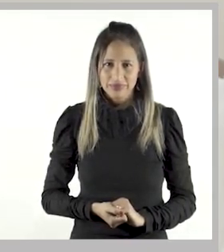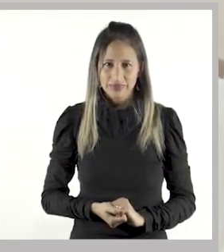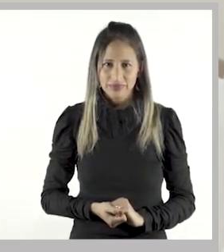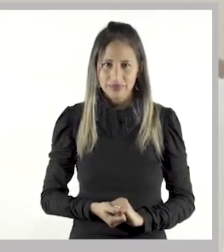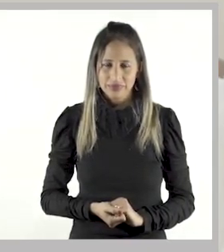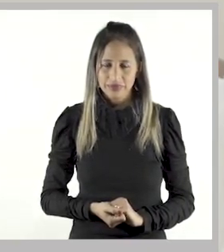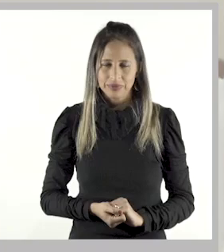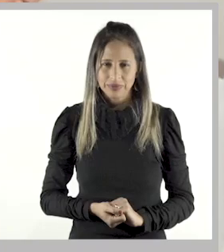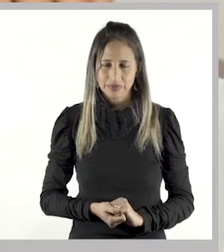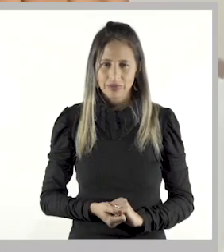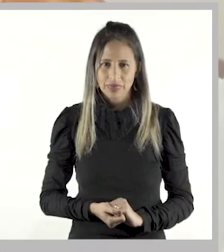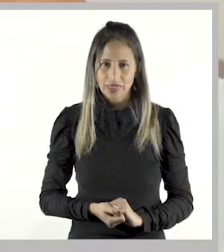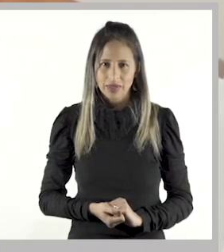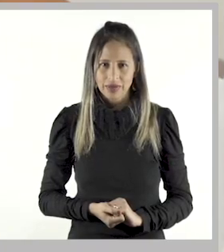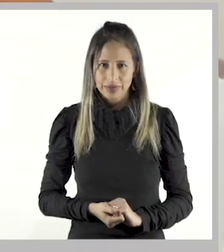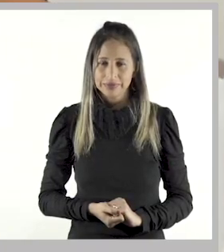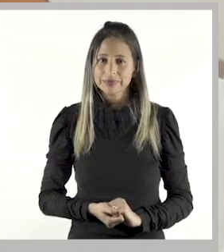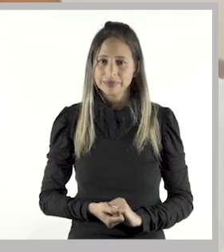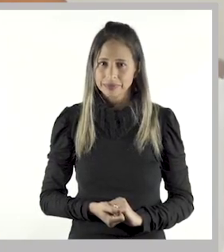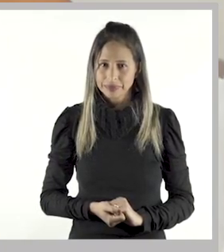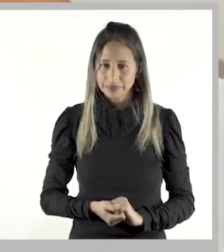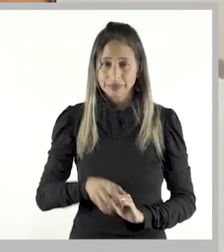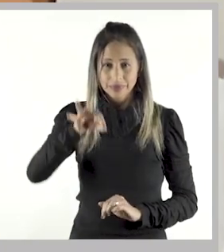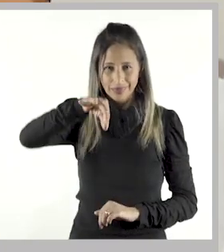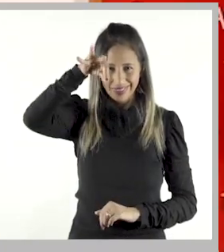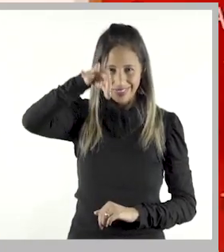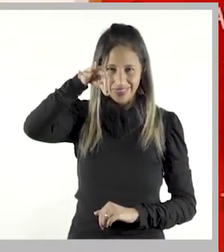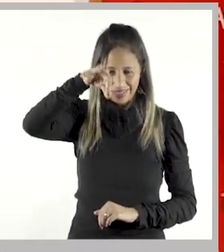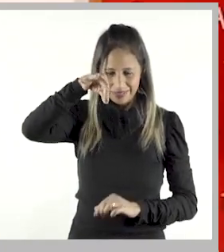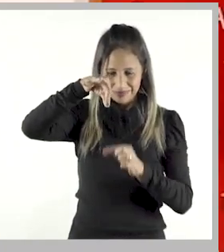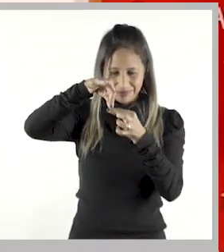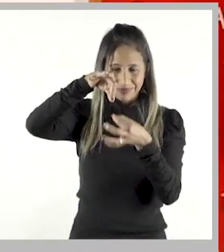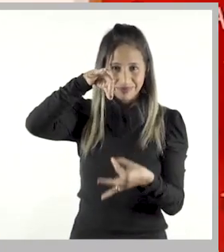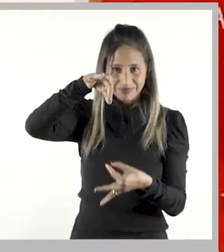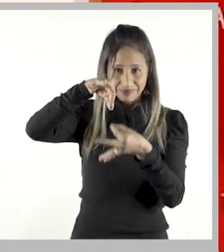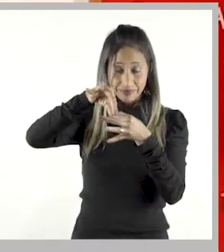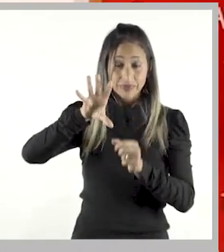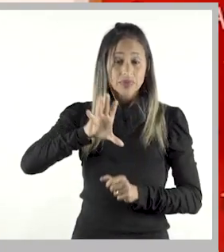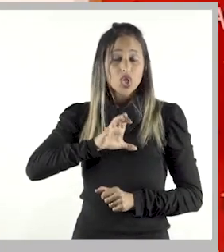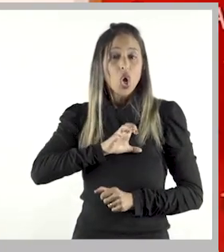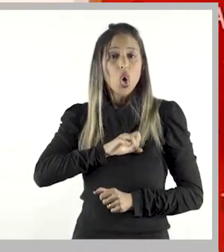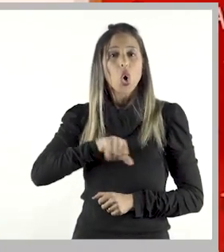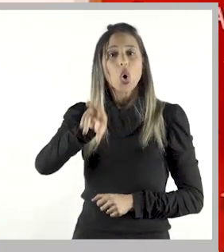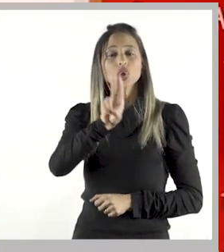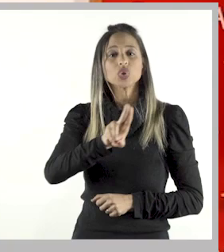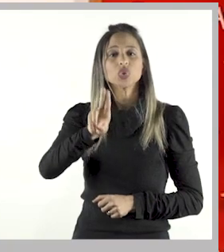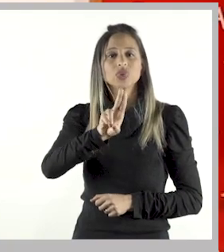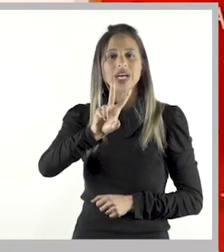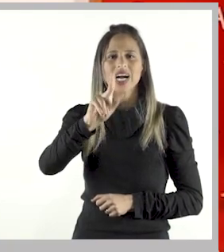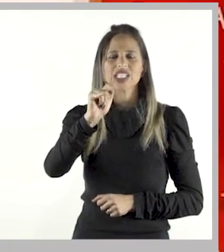Bom, sobre os pincéis. Eu gosto muito de usar os pincéis chatos.